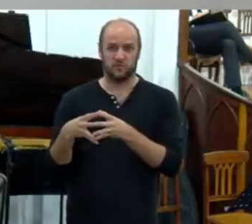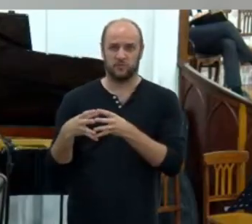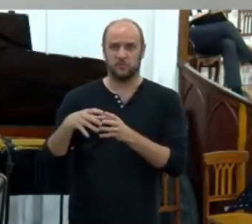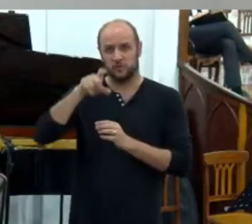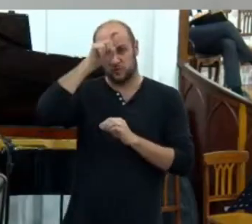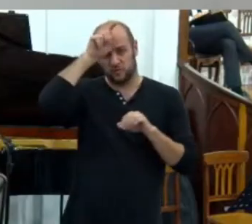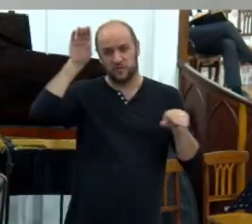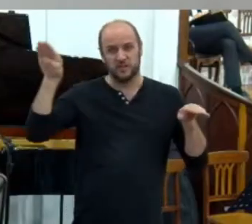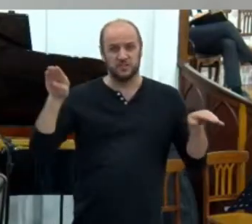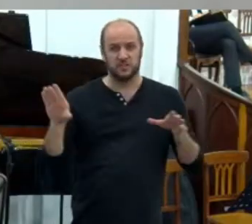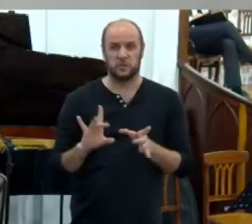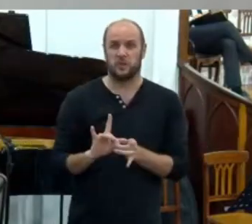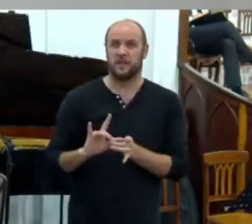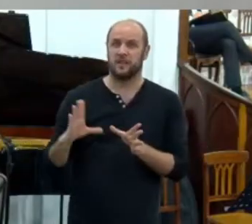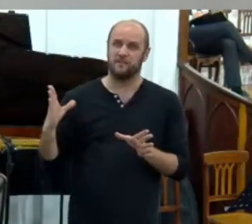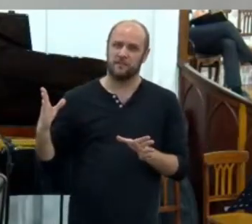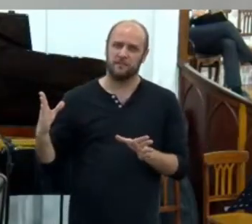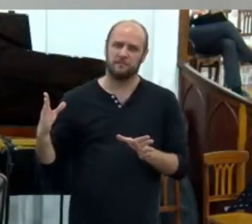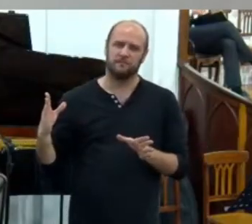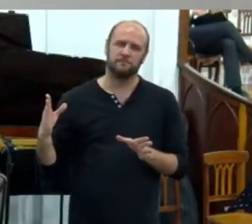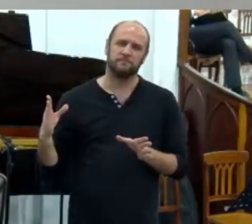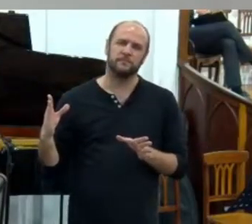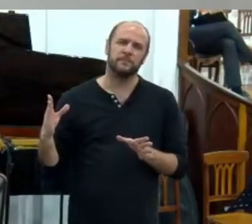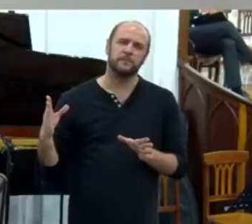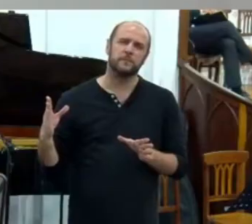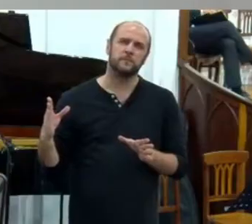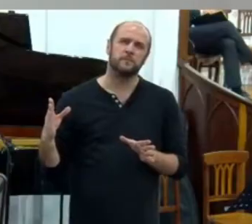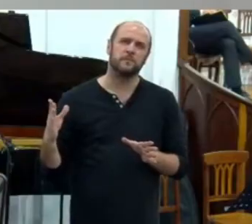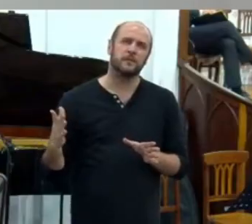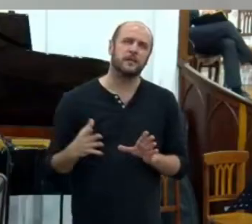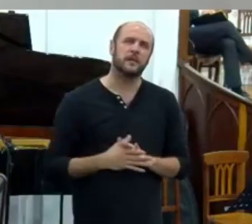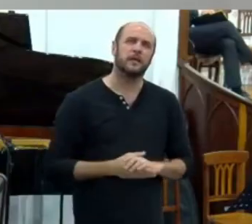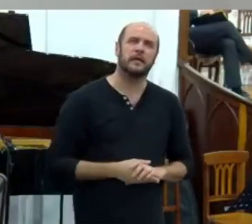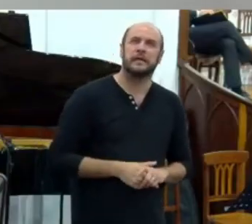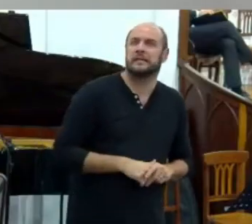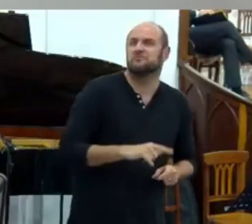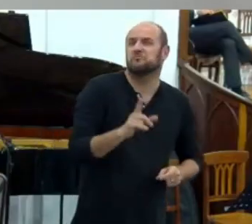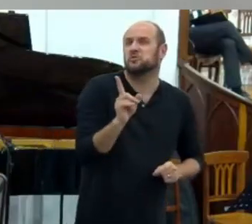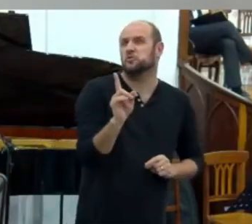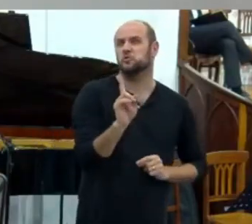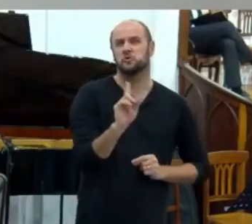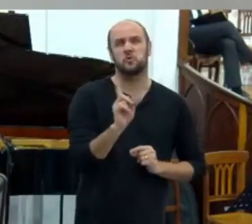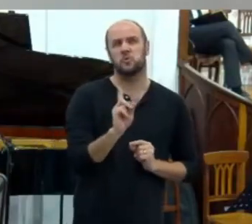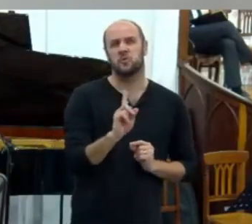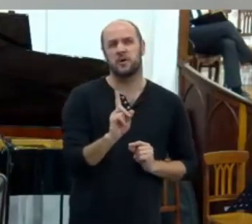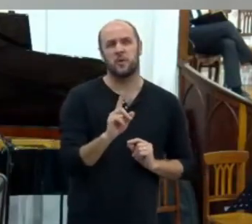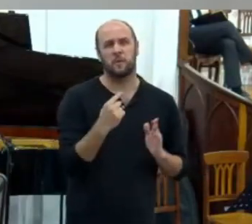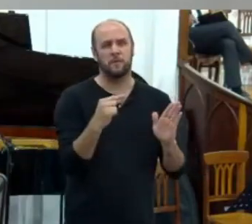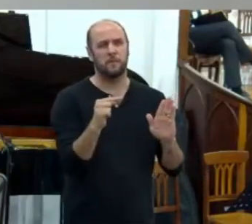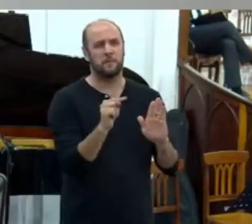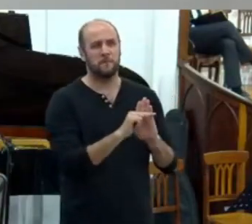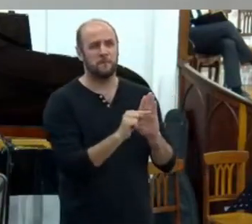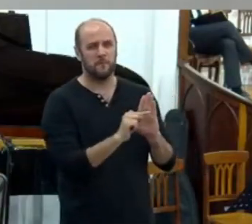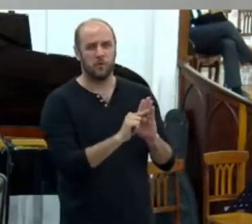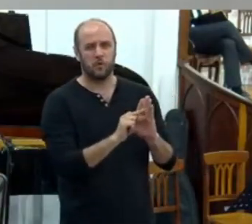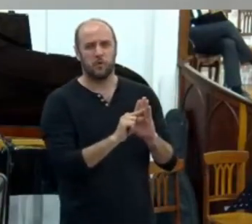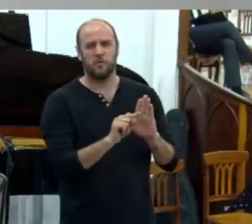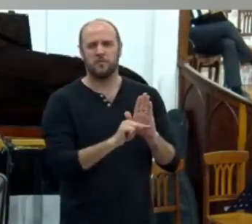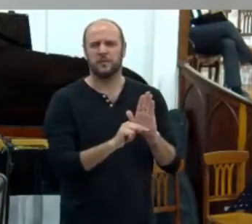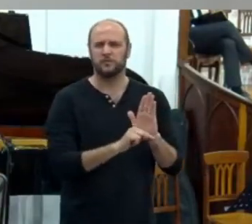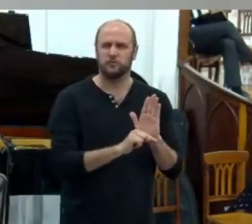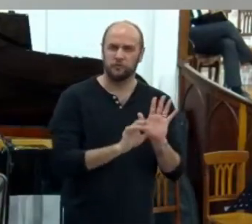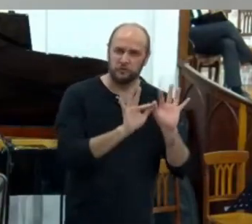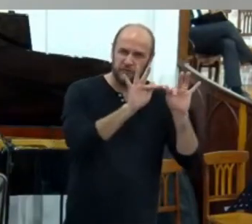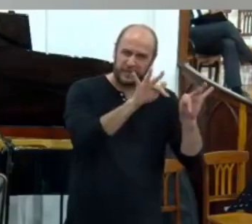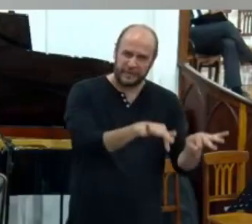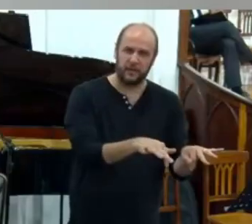Egito, não é ou não faz parte do seu planejamento final quanto ao